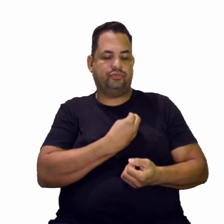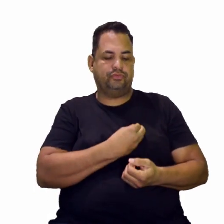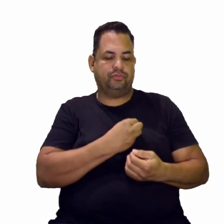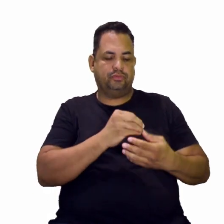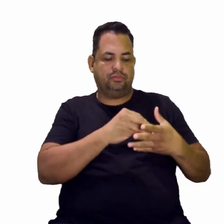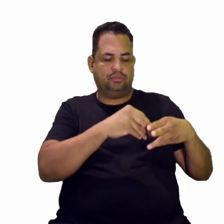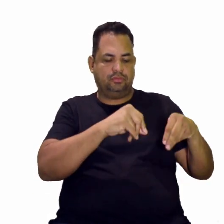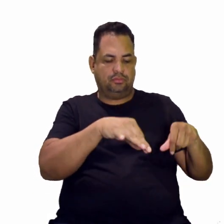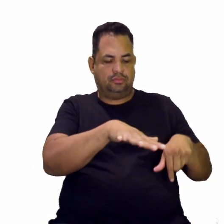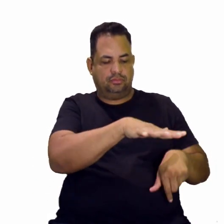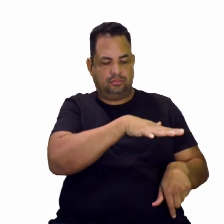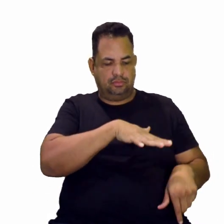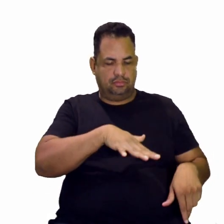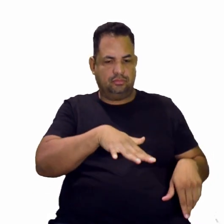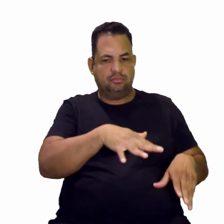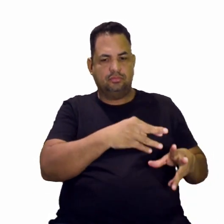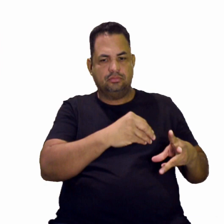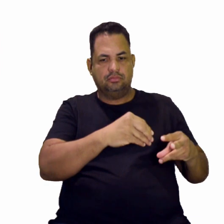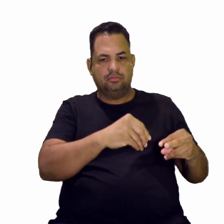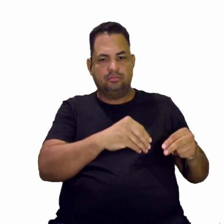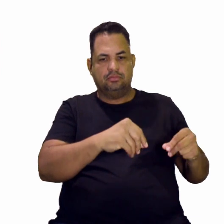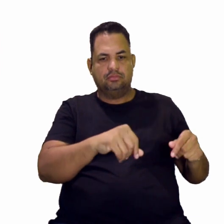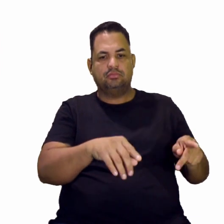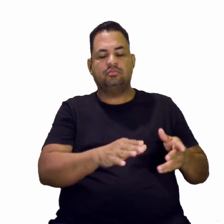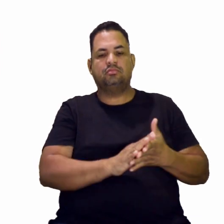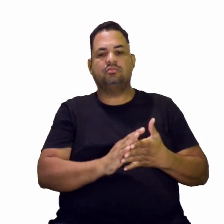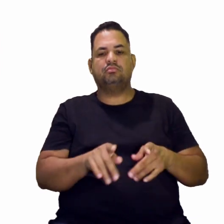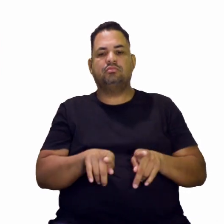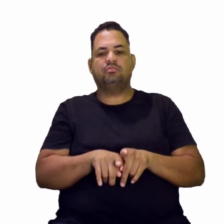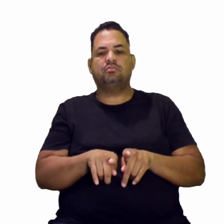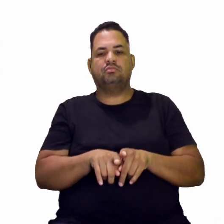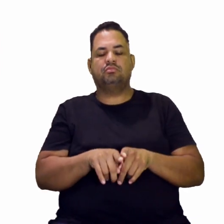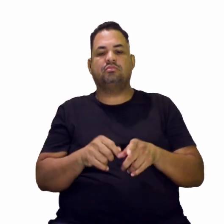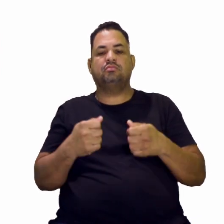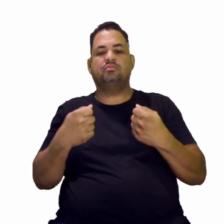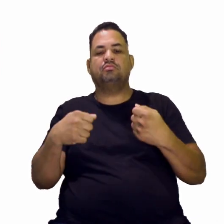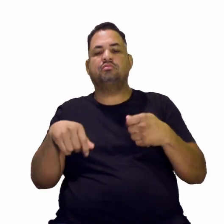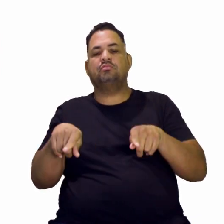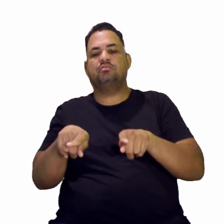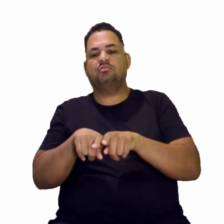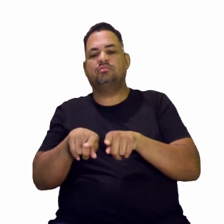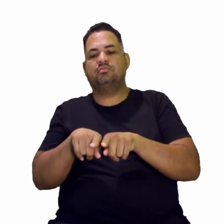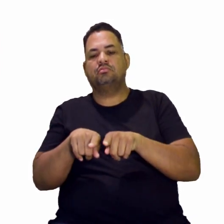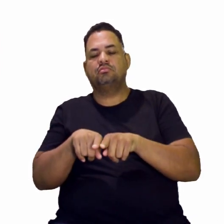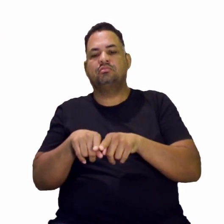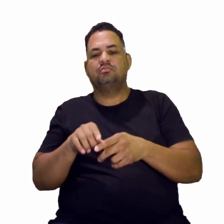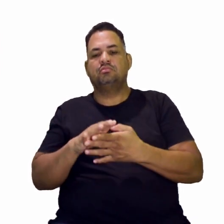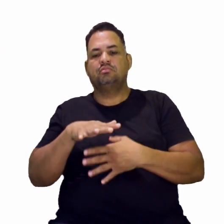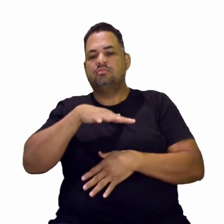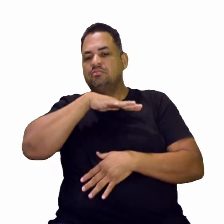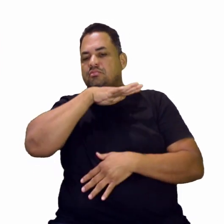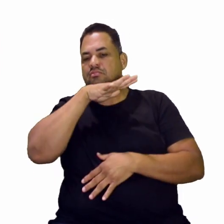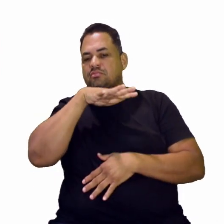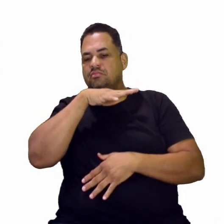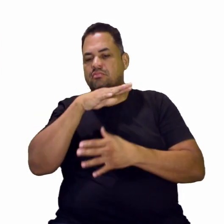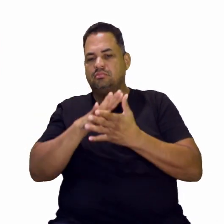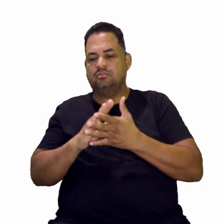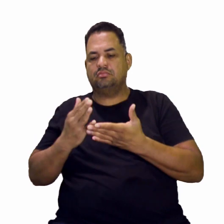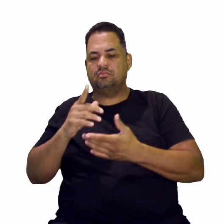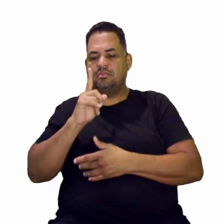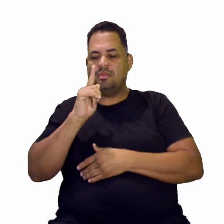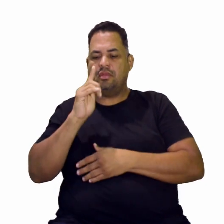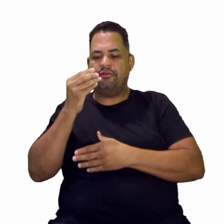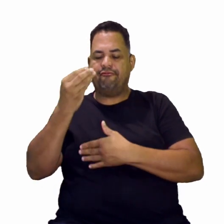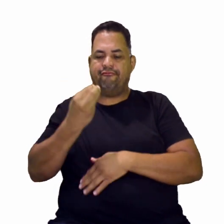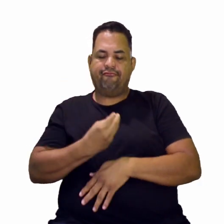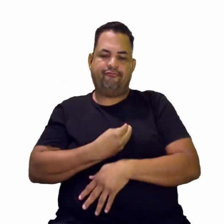ser características de animais terrestres, né? E podem ser casa de animais